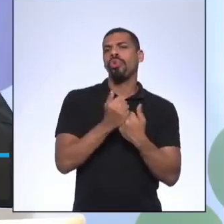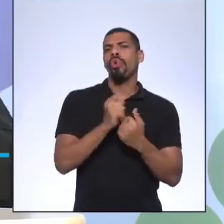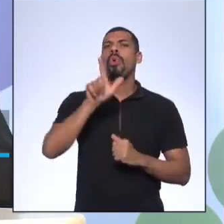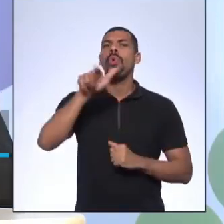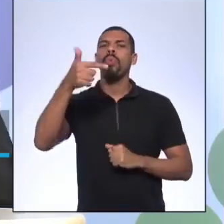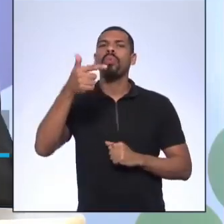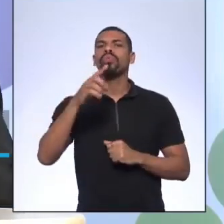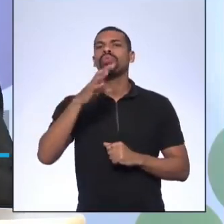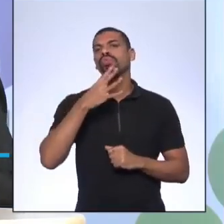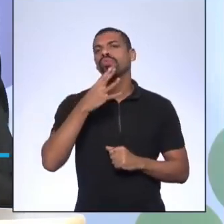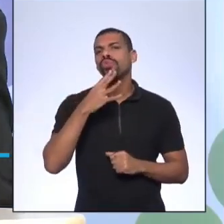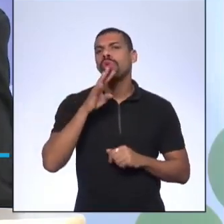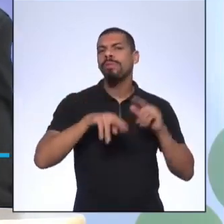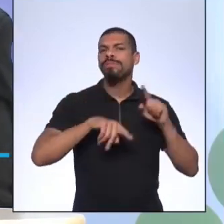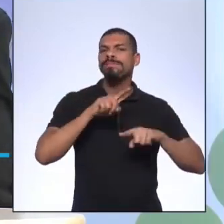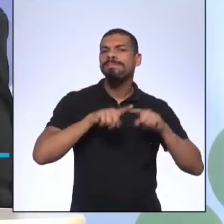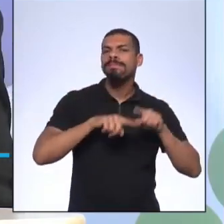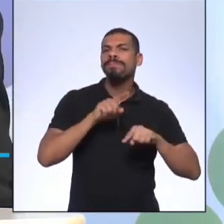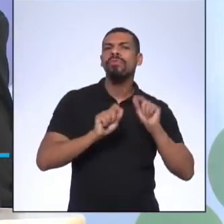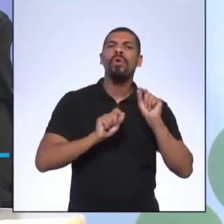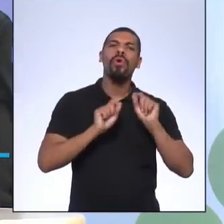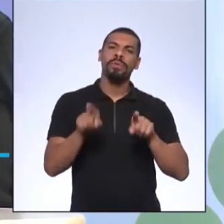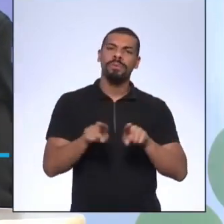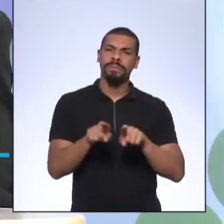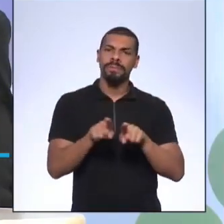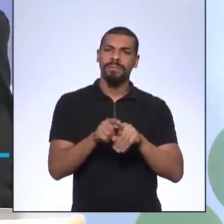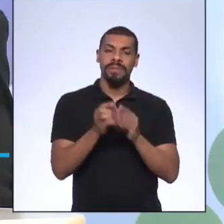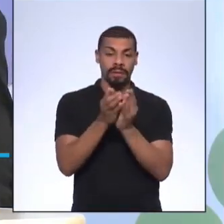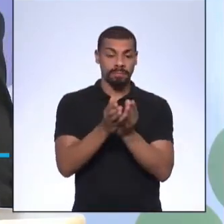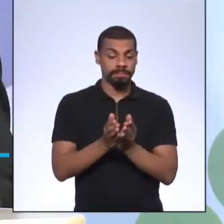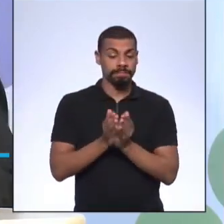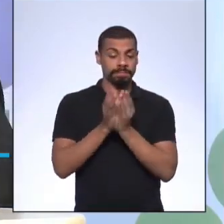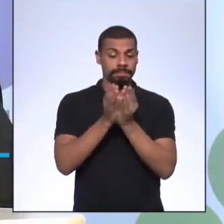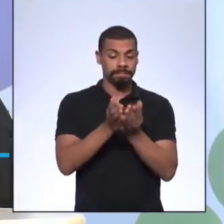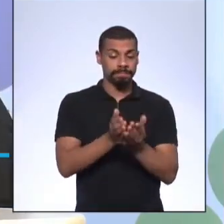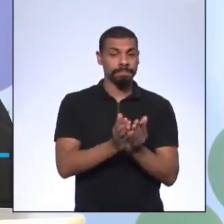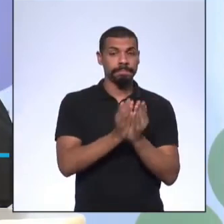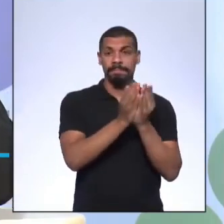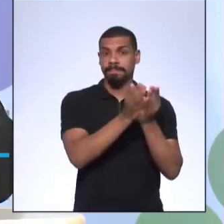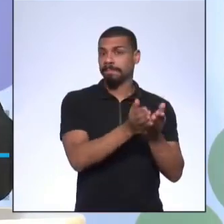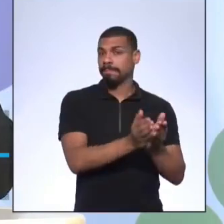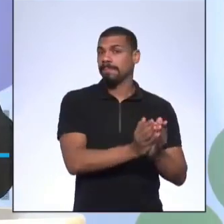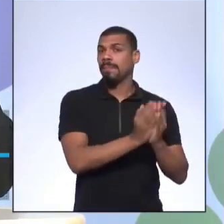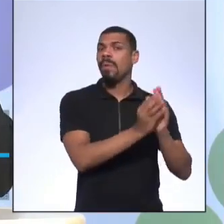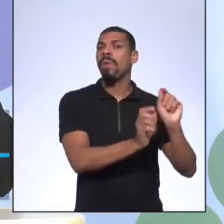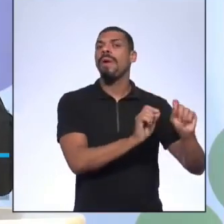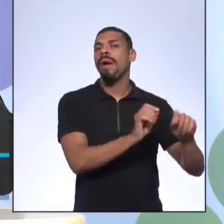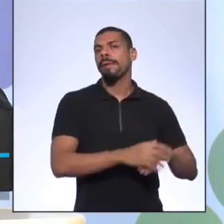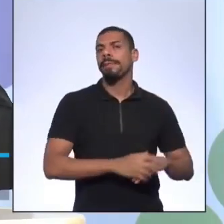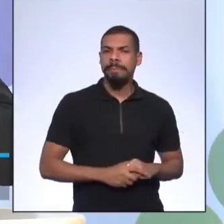de conhecimento que ainda era realizado nas navegações, que era